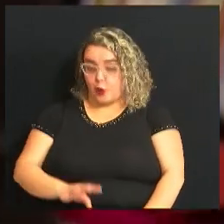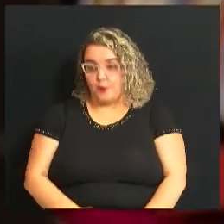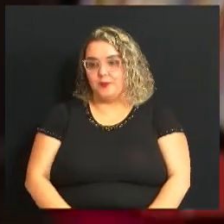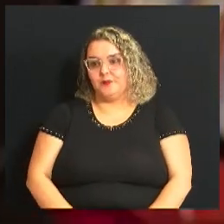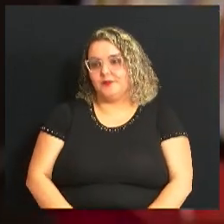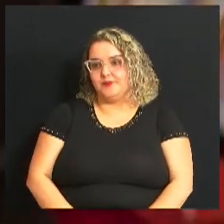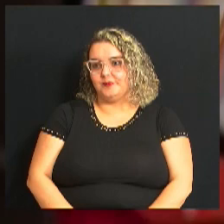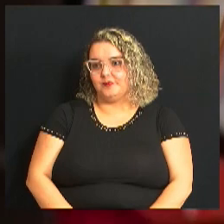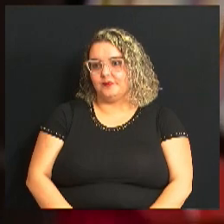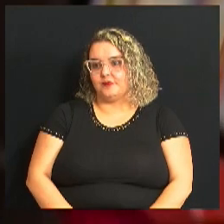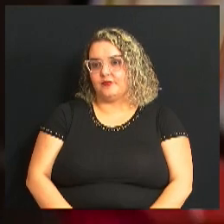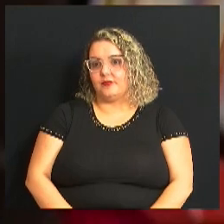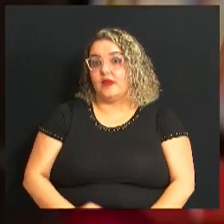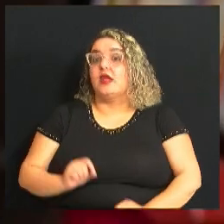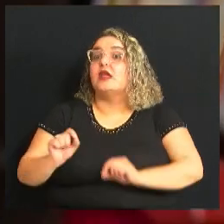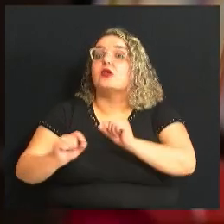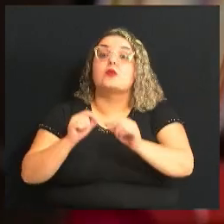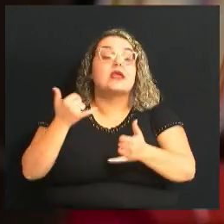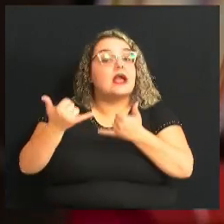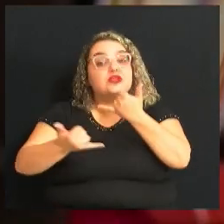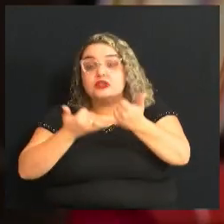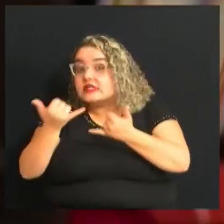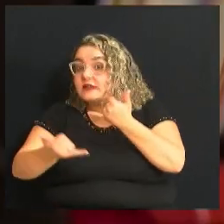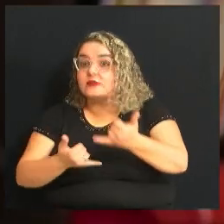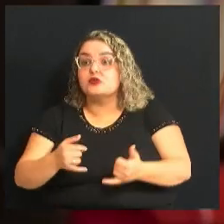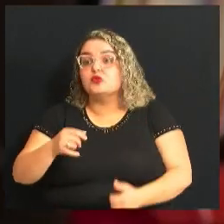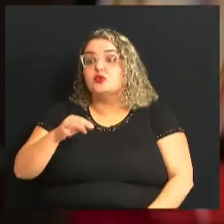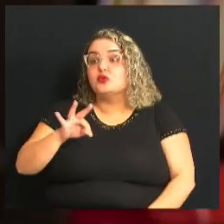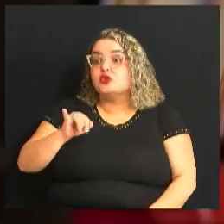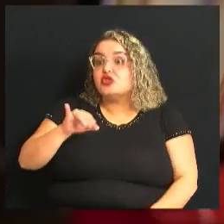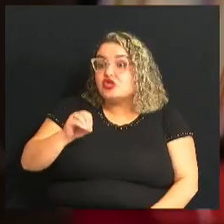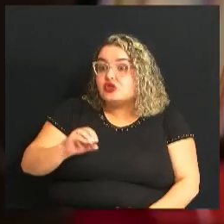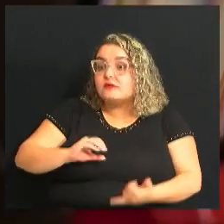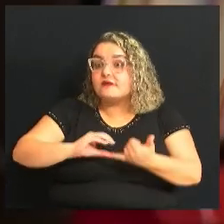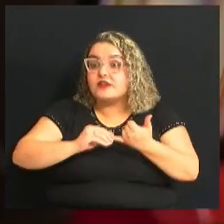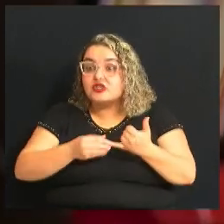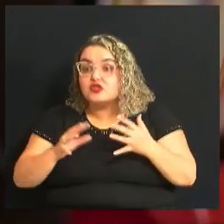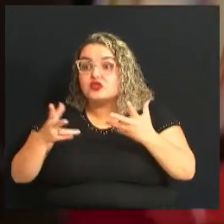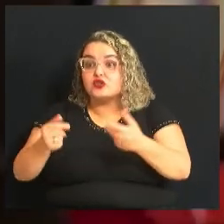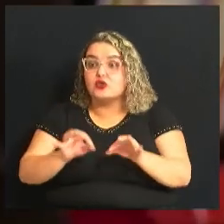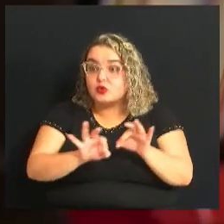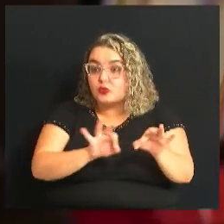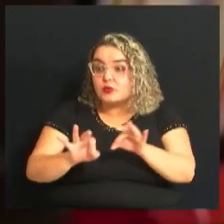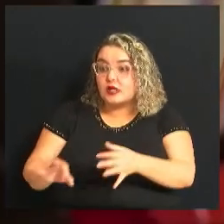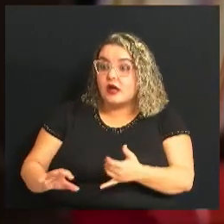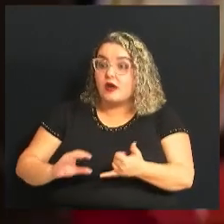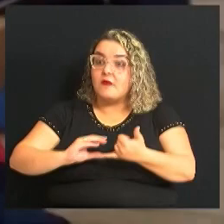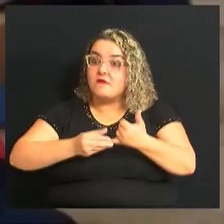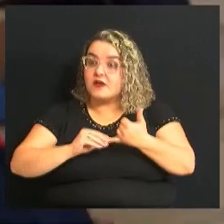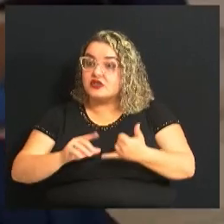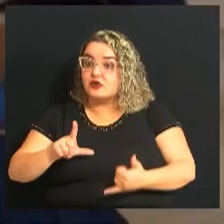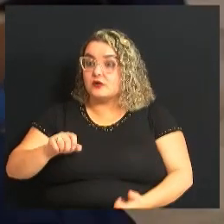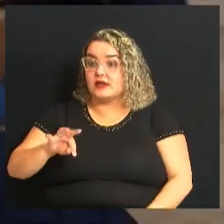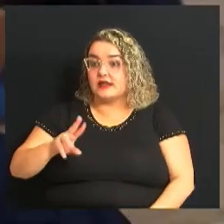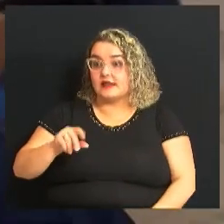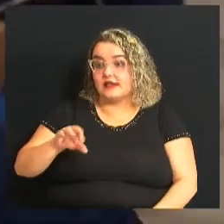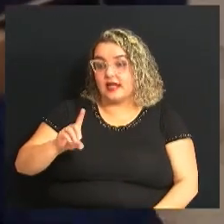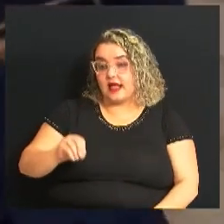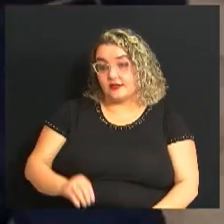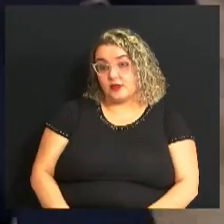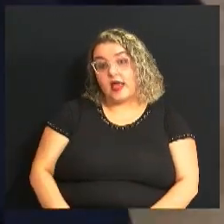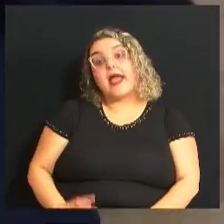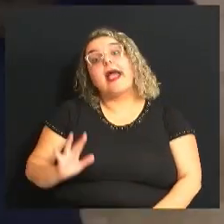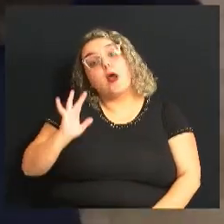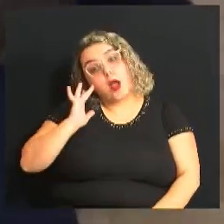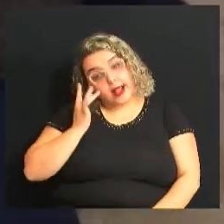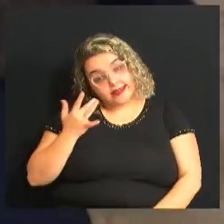E o que você achou das brincadeiras aí do Tio Feijão, de toda a galera aí do projeto Feijão Letrado? Eu achei